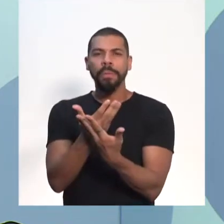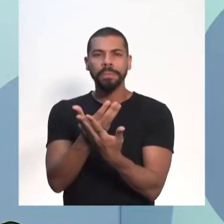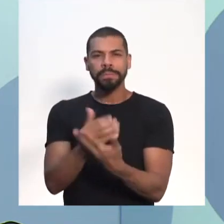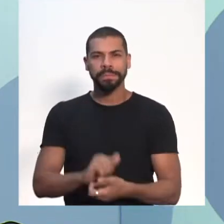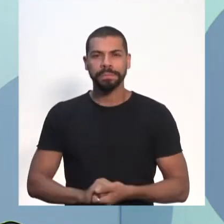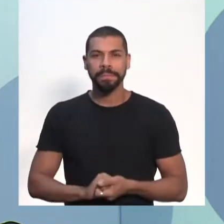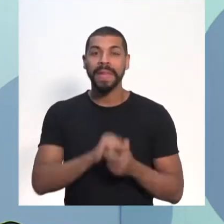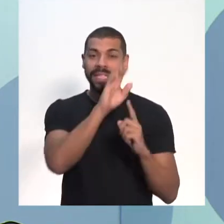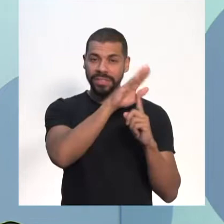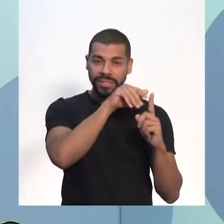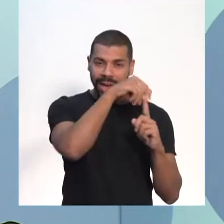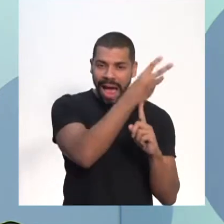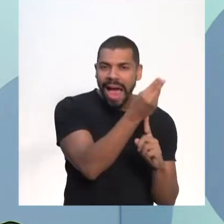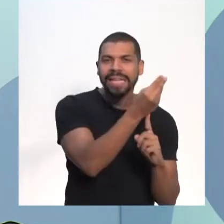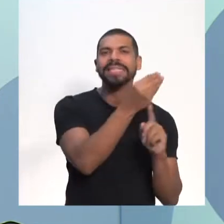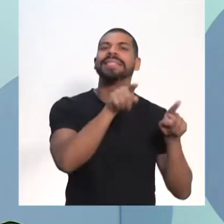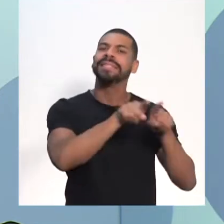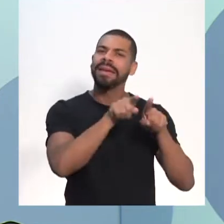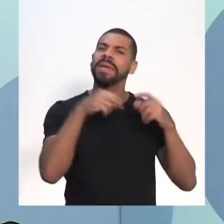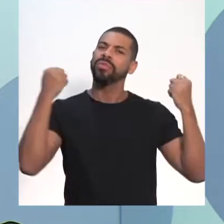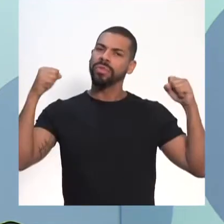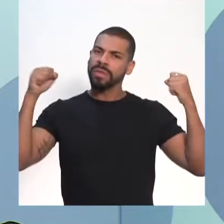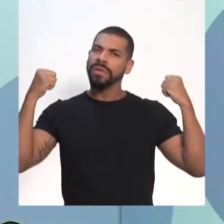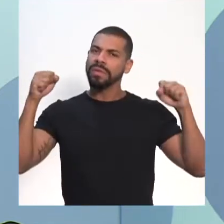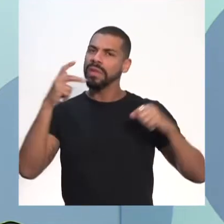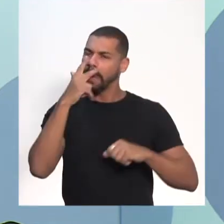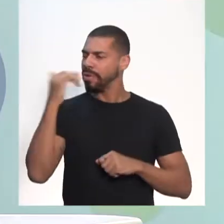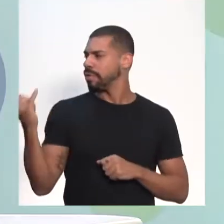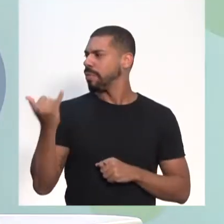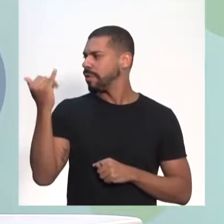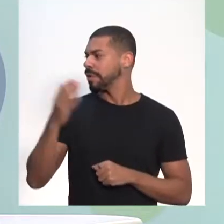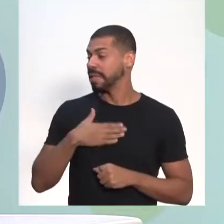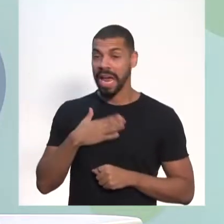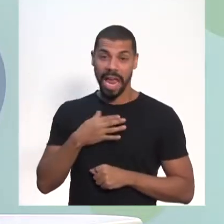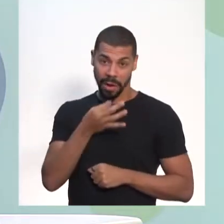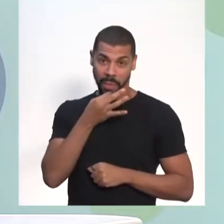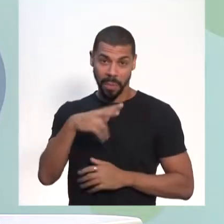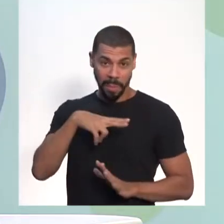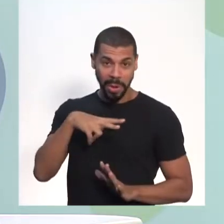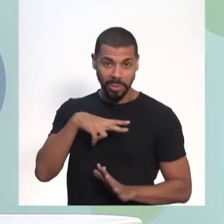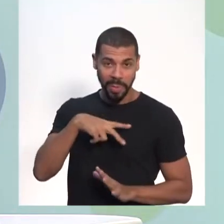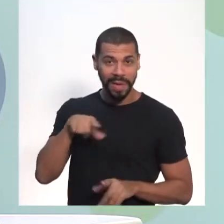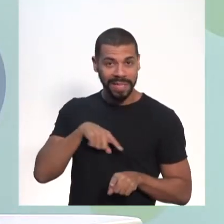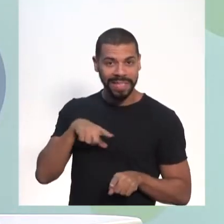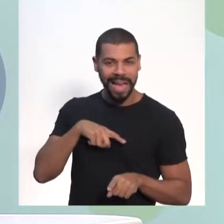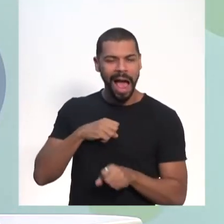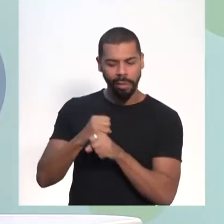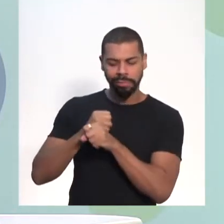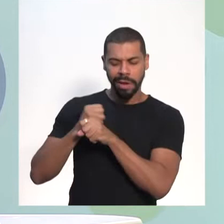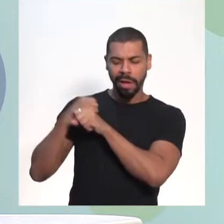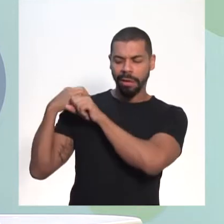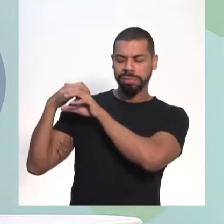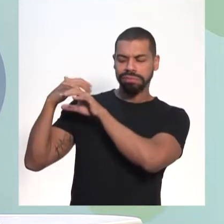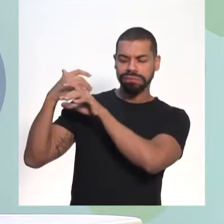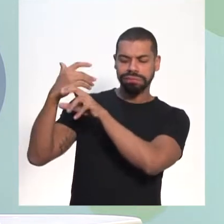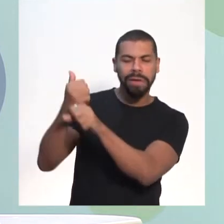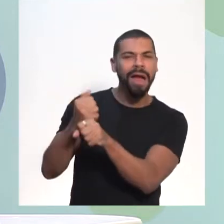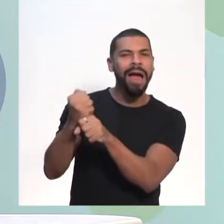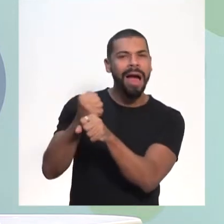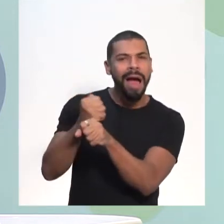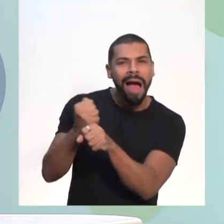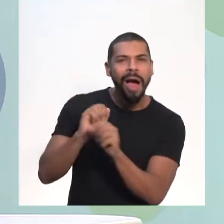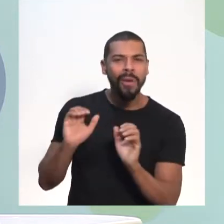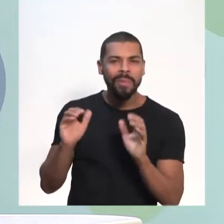de arte e educação física. Eu acho que é muito importante. Eu, particularmente, venho participando aí ao longo de alguns anos, né, de alguns eventos, de